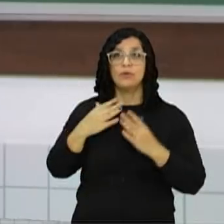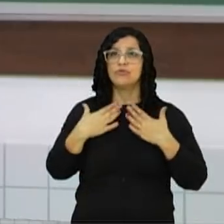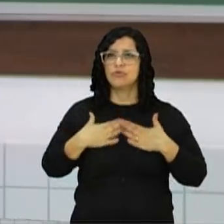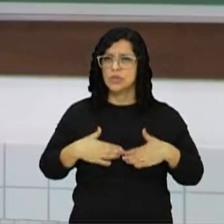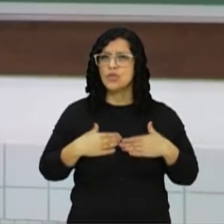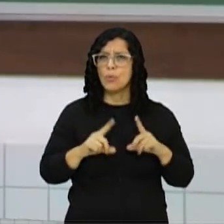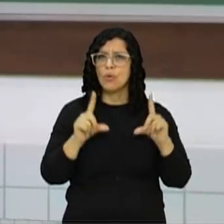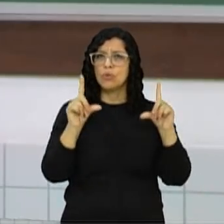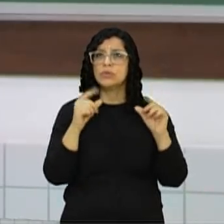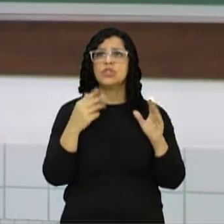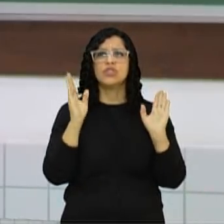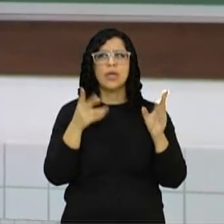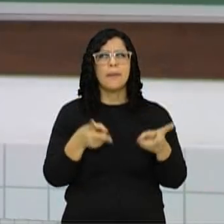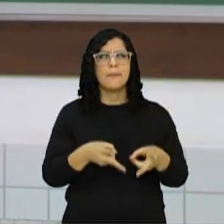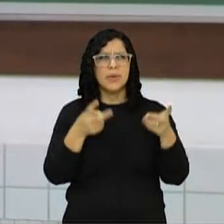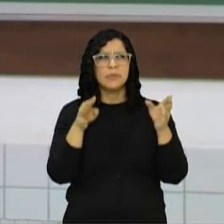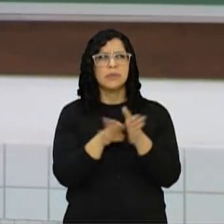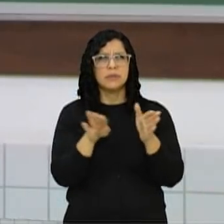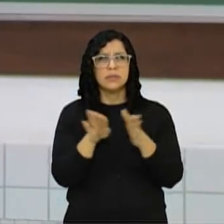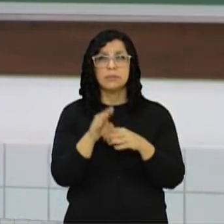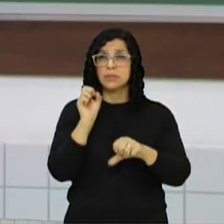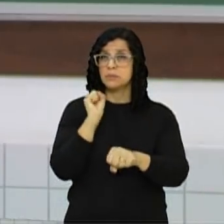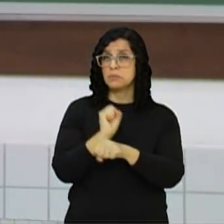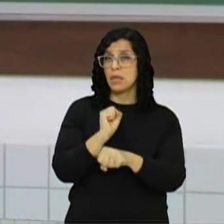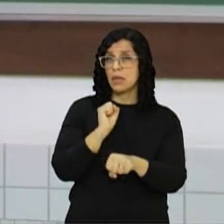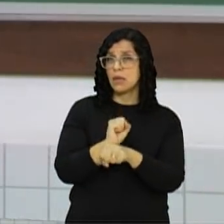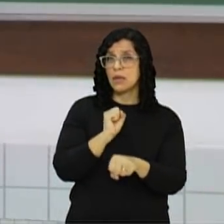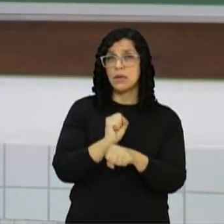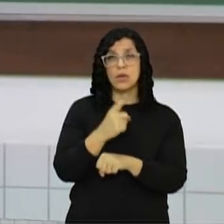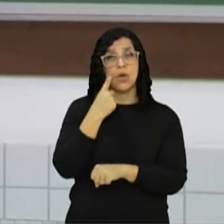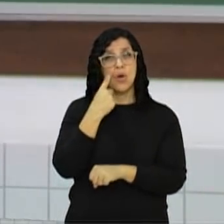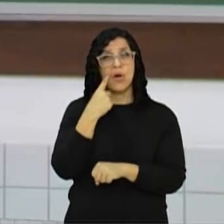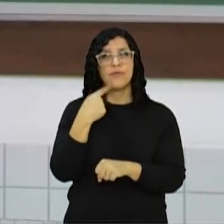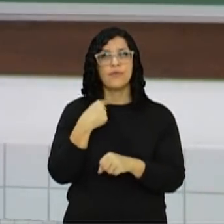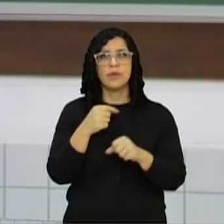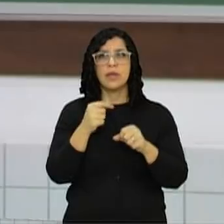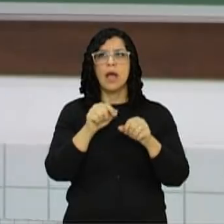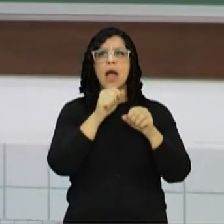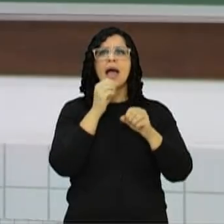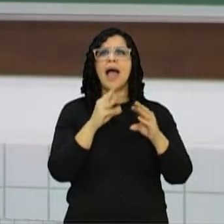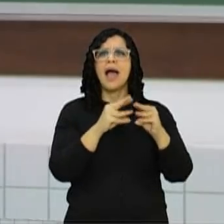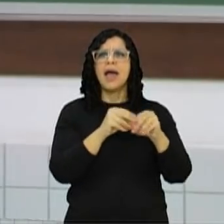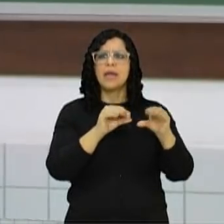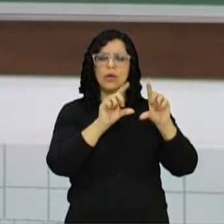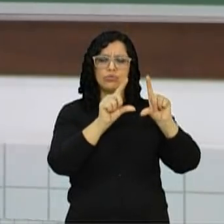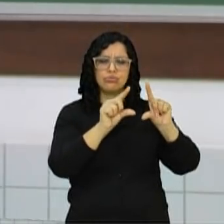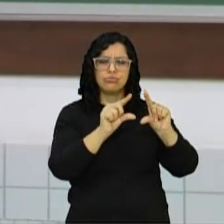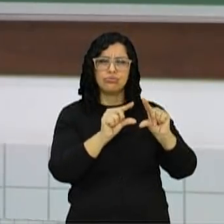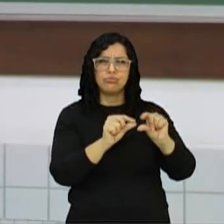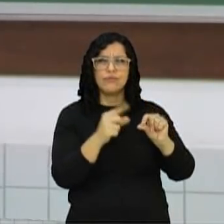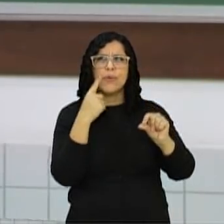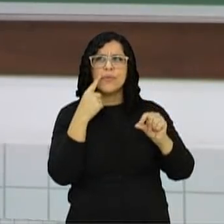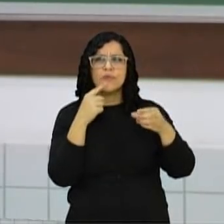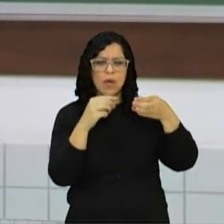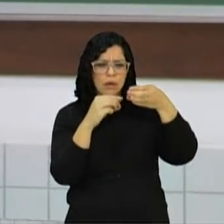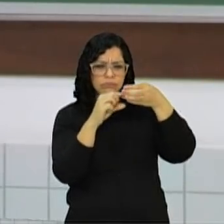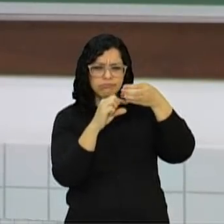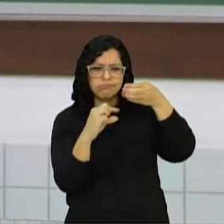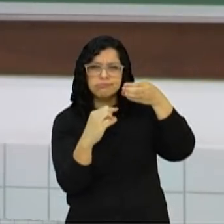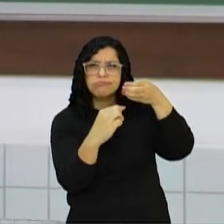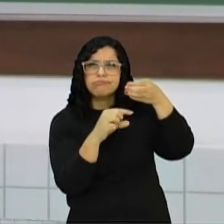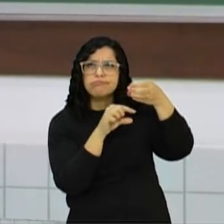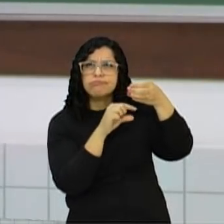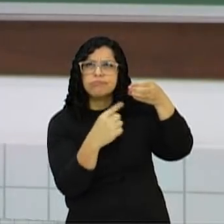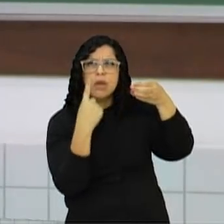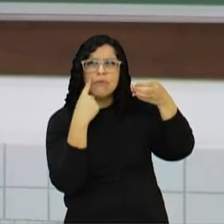descansar um pouquinho, ficou em repouso, decantou. Percebam no fundo do